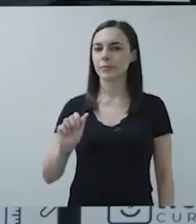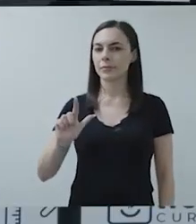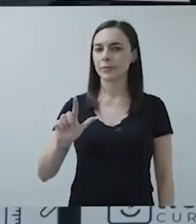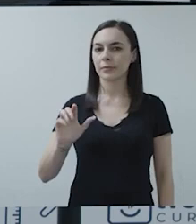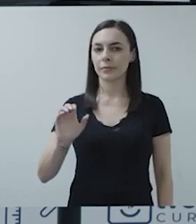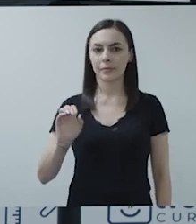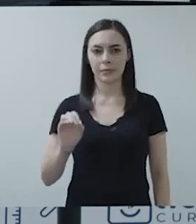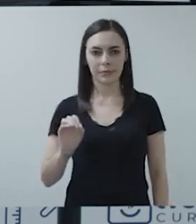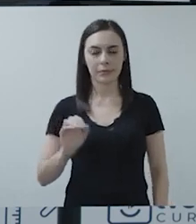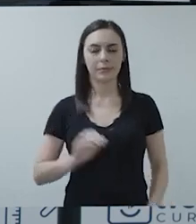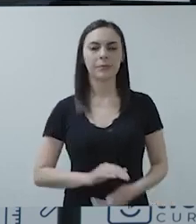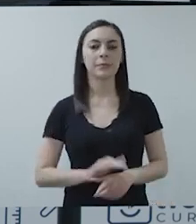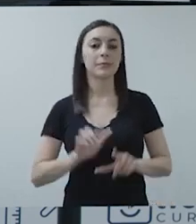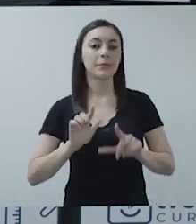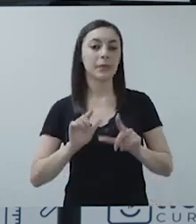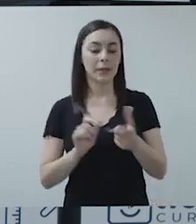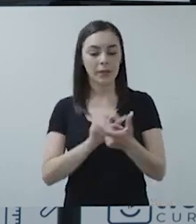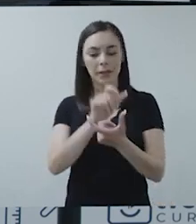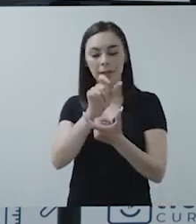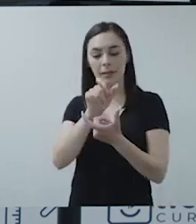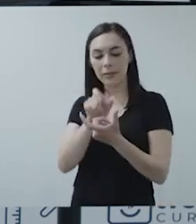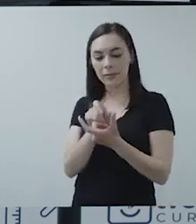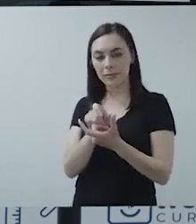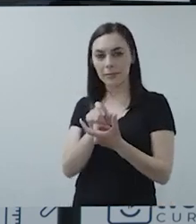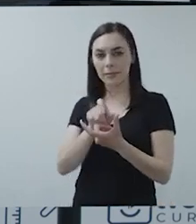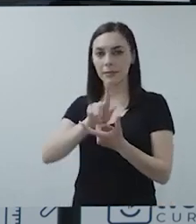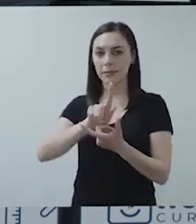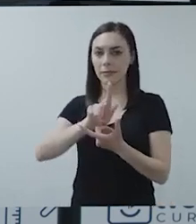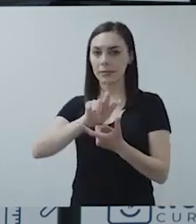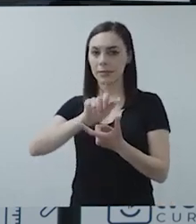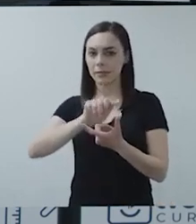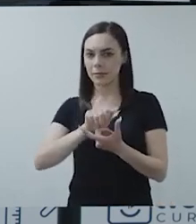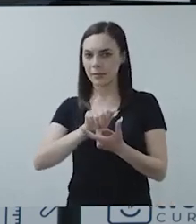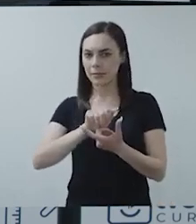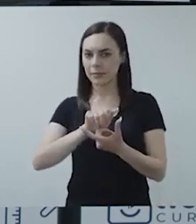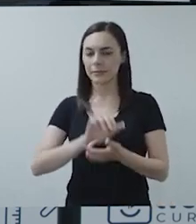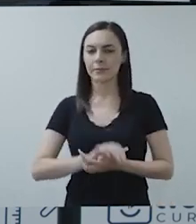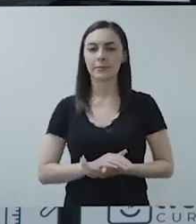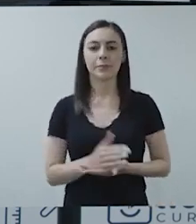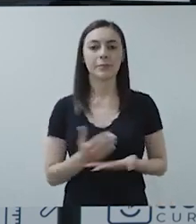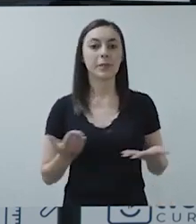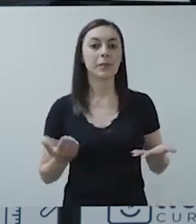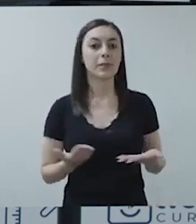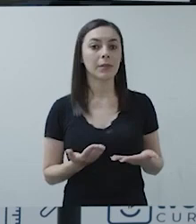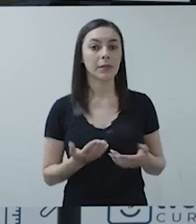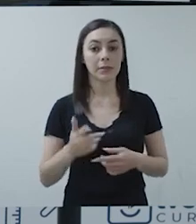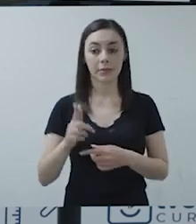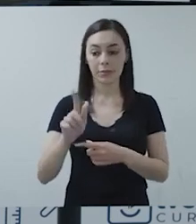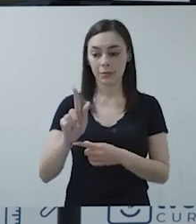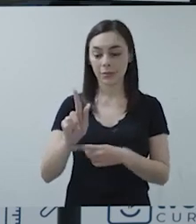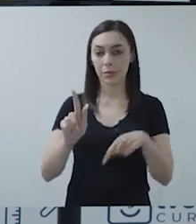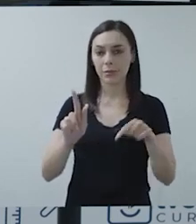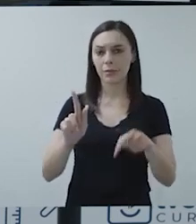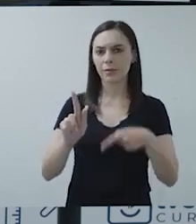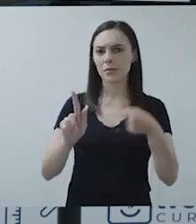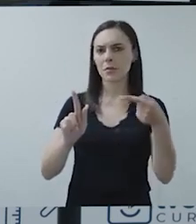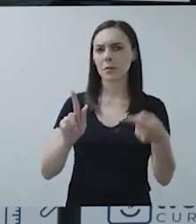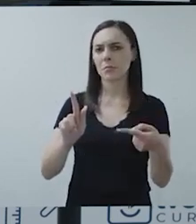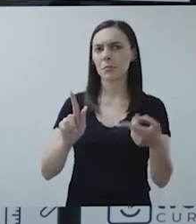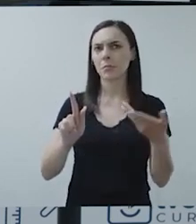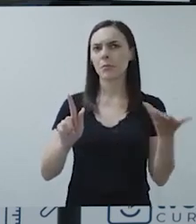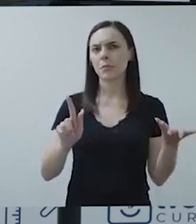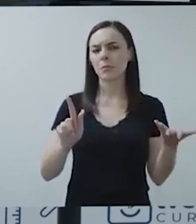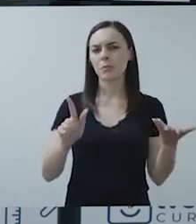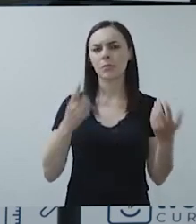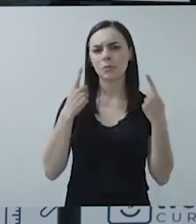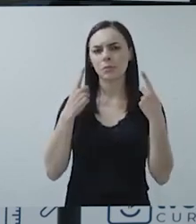Galo, a primeira sílaba, ga. Então é aqui a letra G. Com qual letra